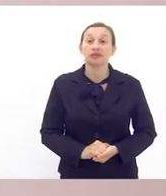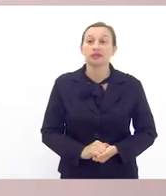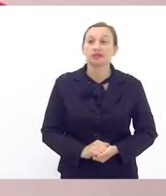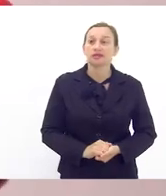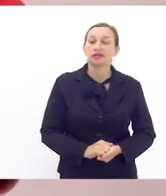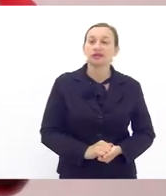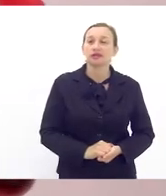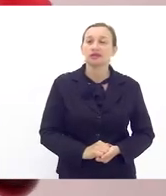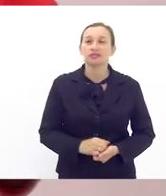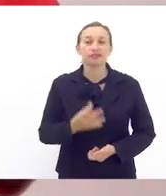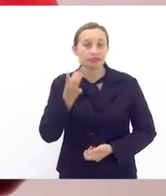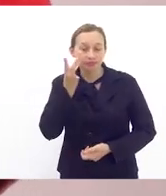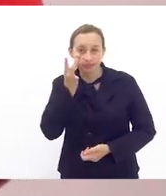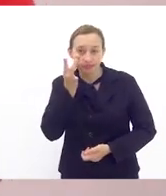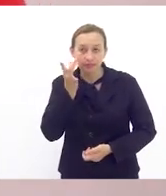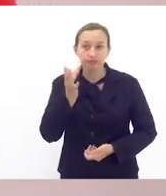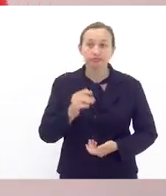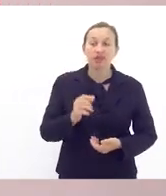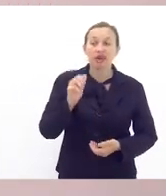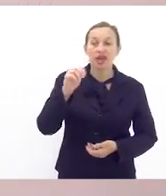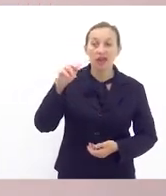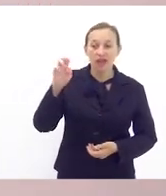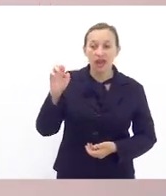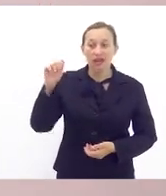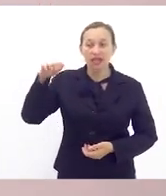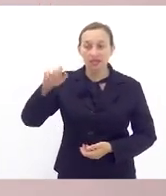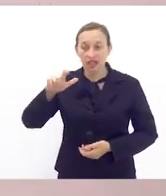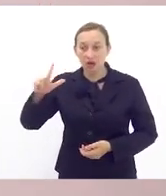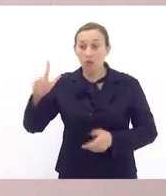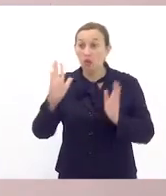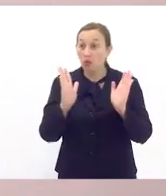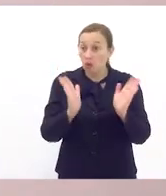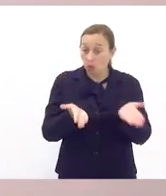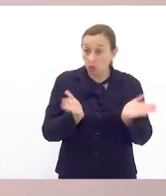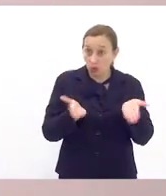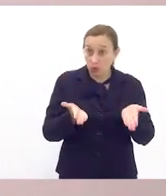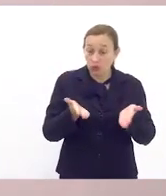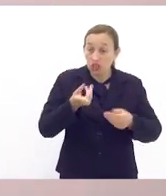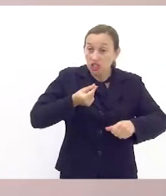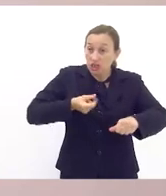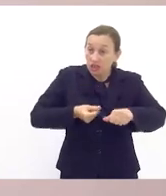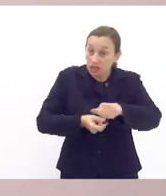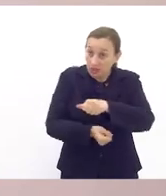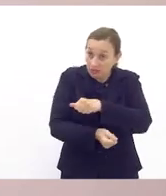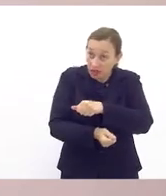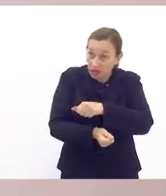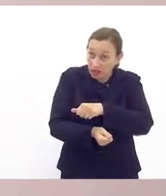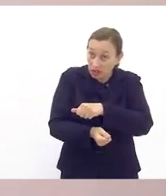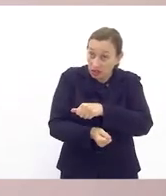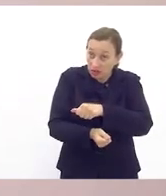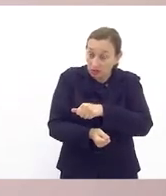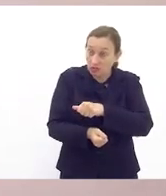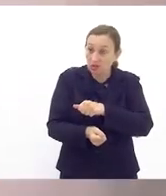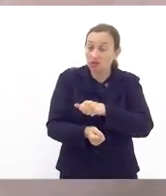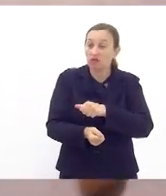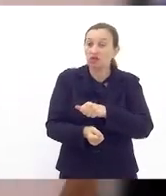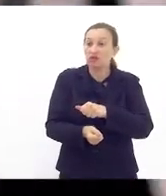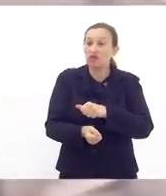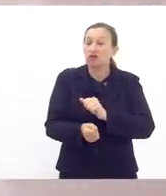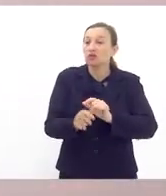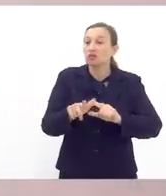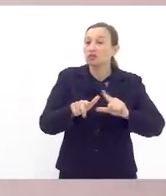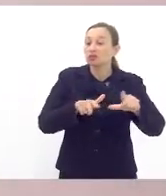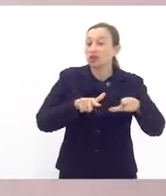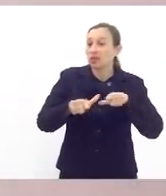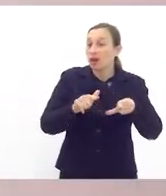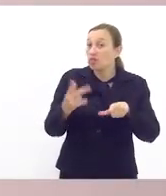presencial né a n ou hoje ela investe muito na digitalização do serviços